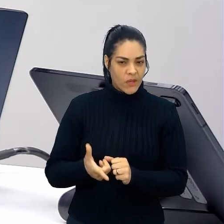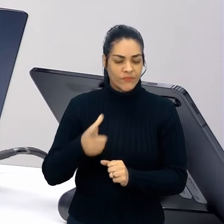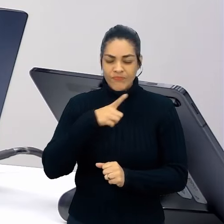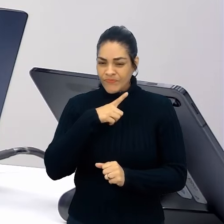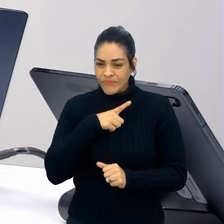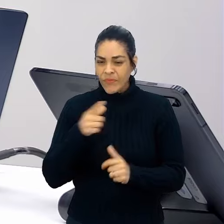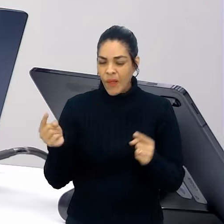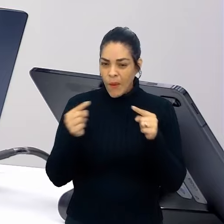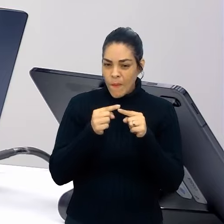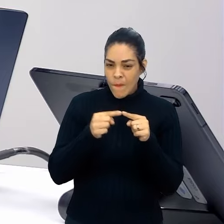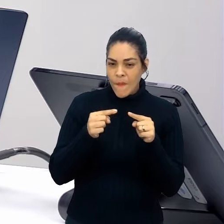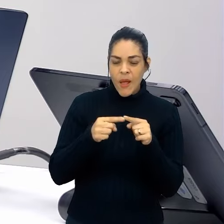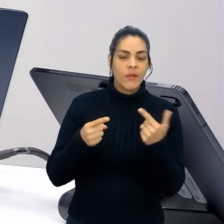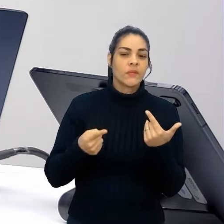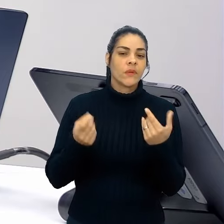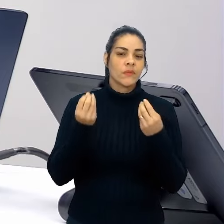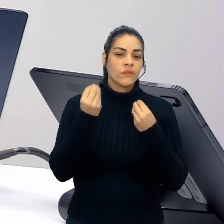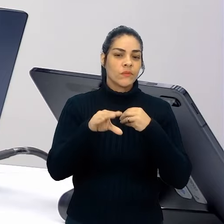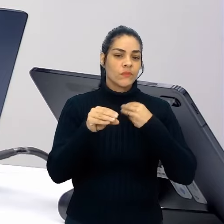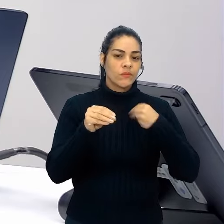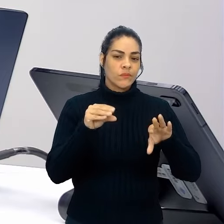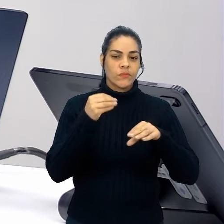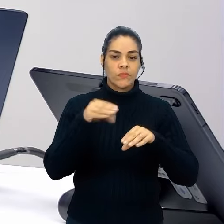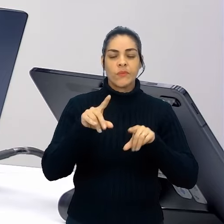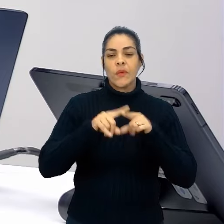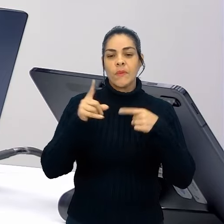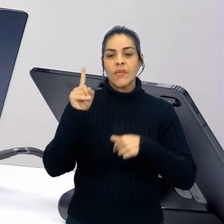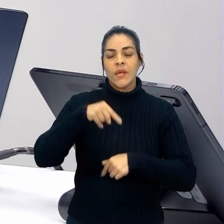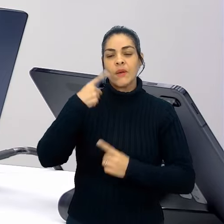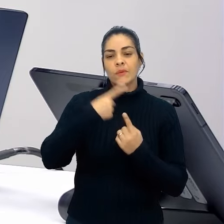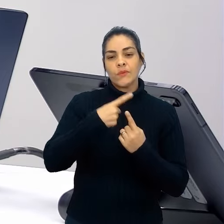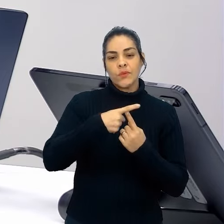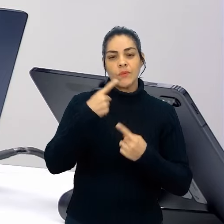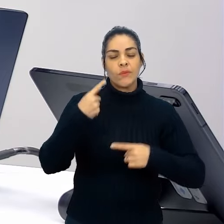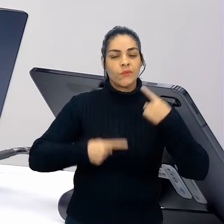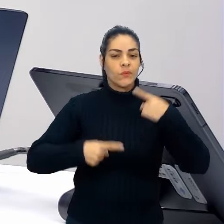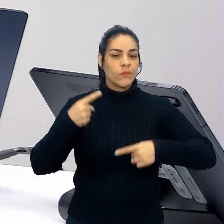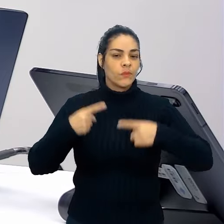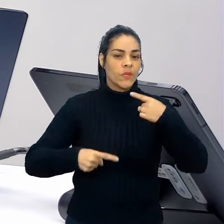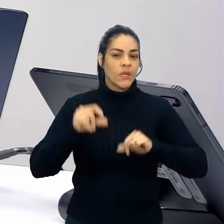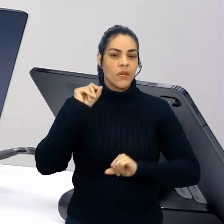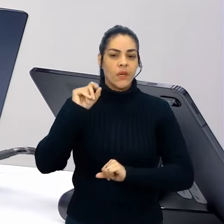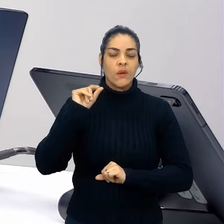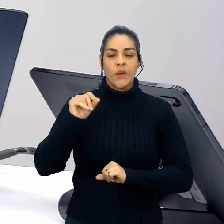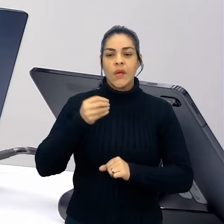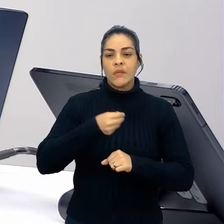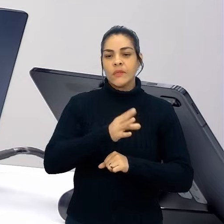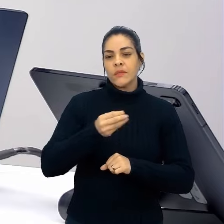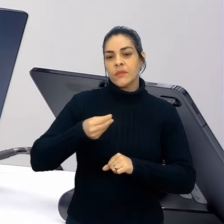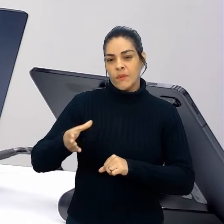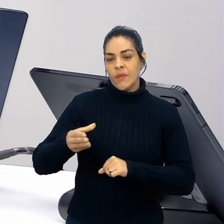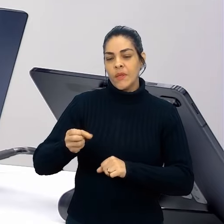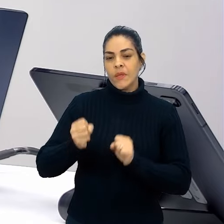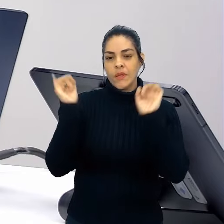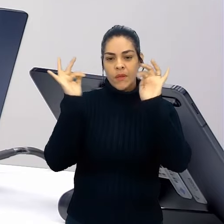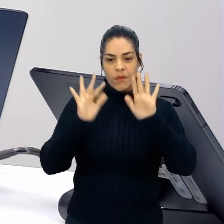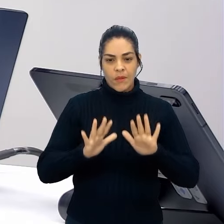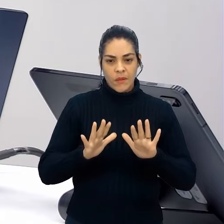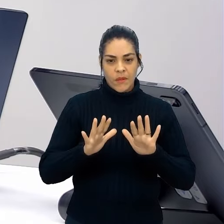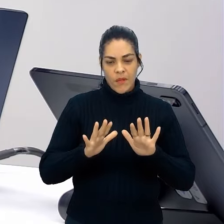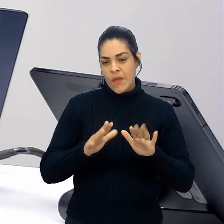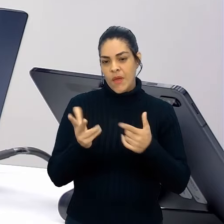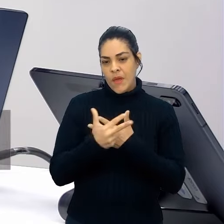uma ligação com a distributiva, mas é um tipo de política que vai distribuir bens e serviços,